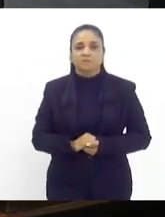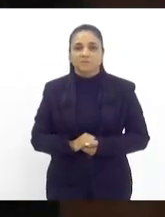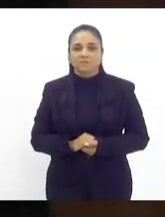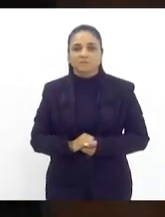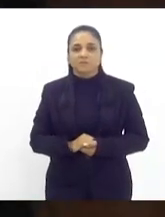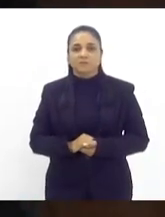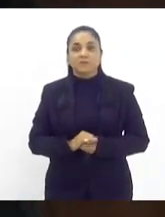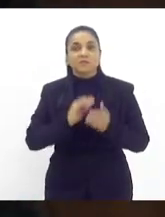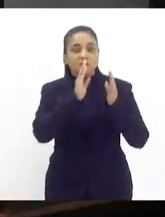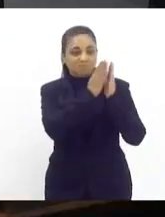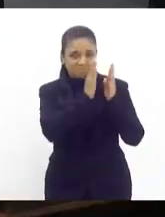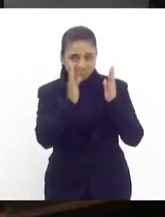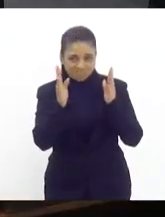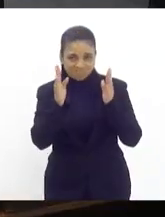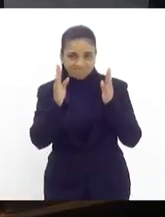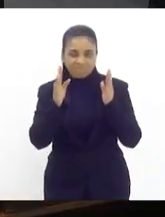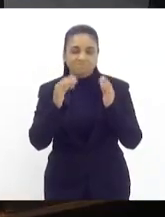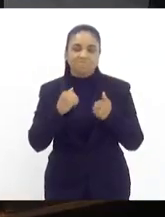Uma questão de ordem.